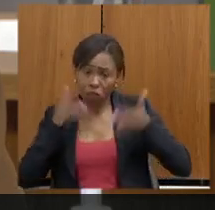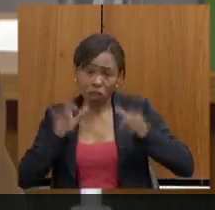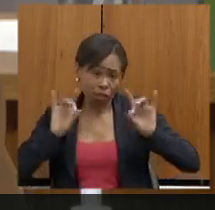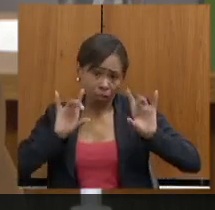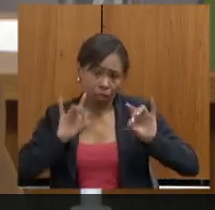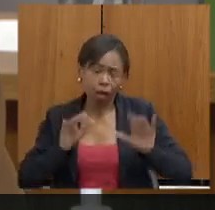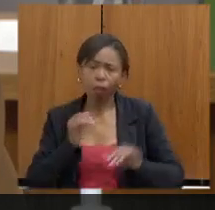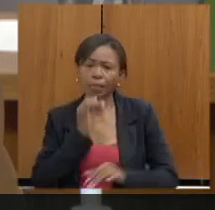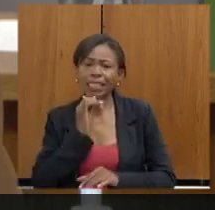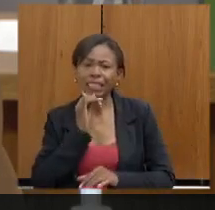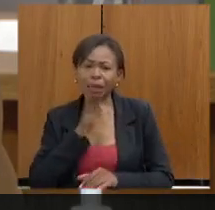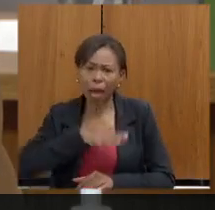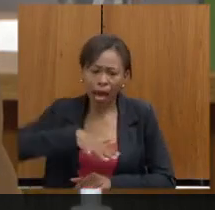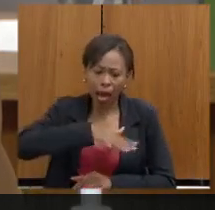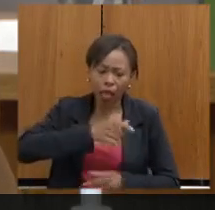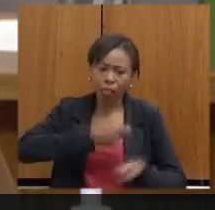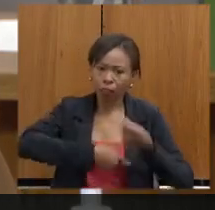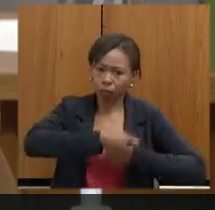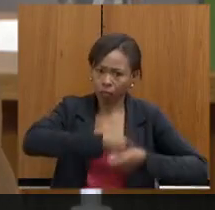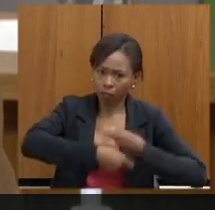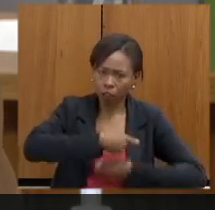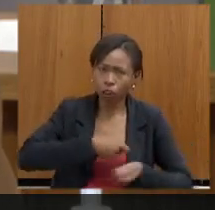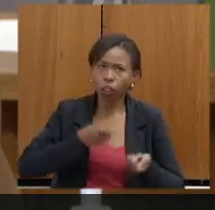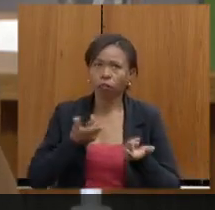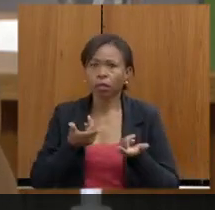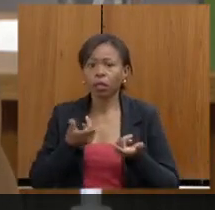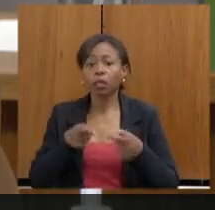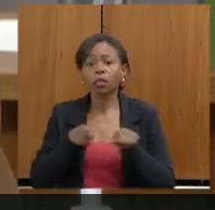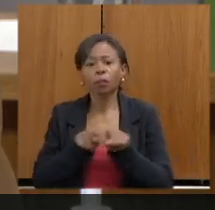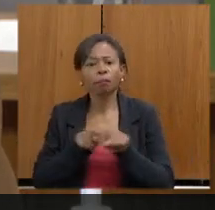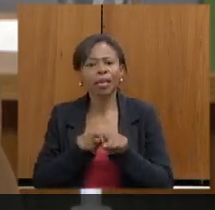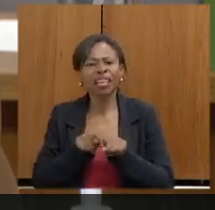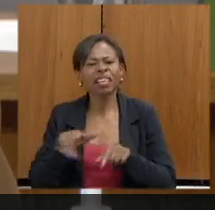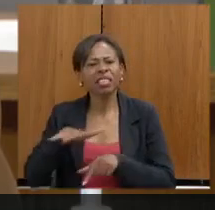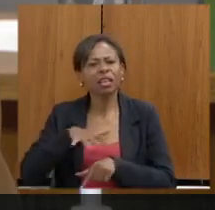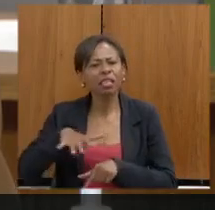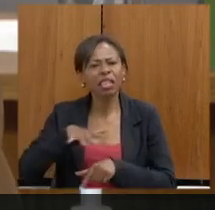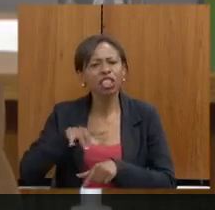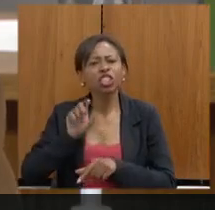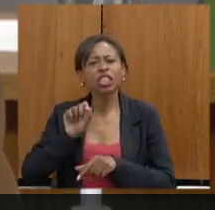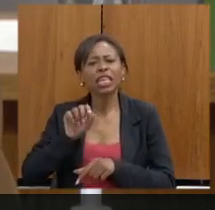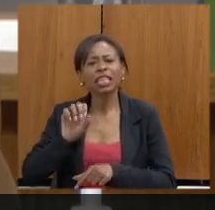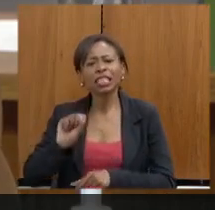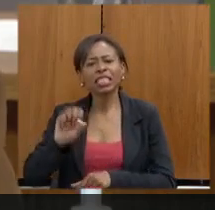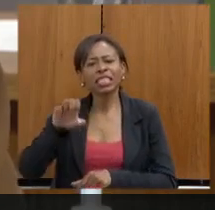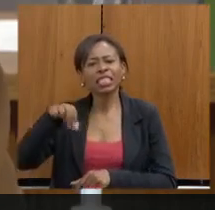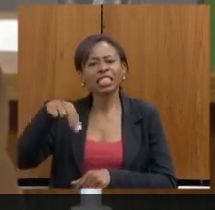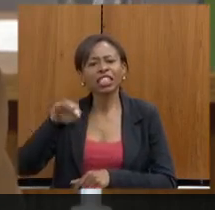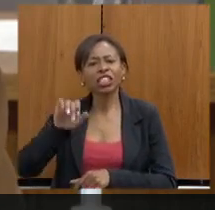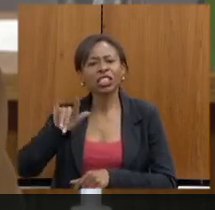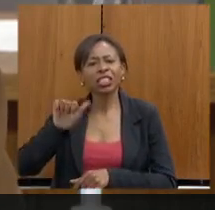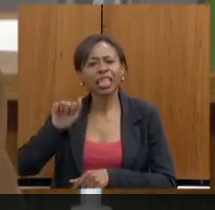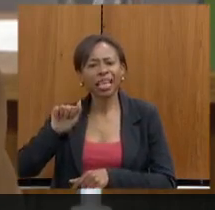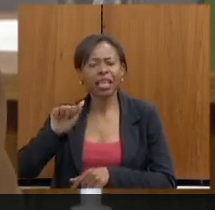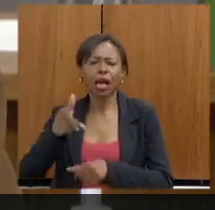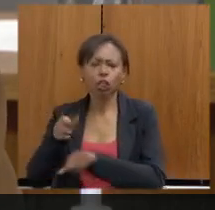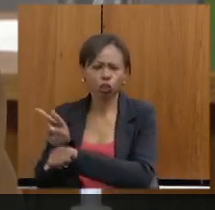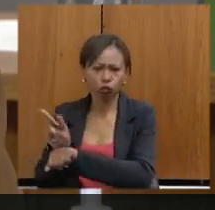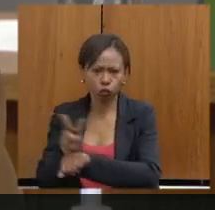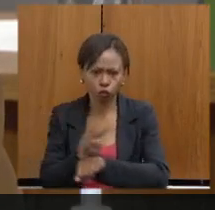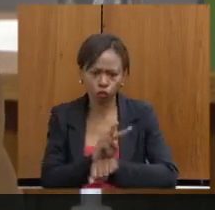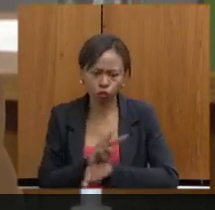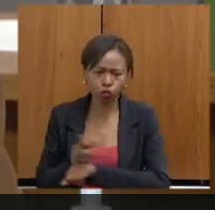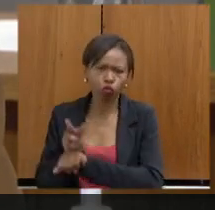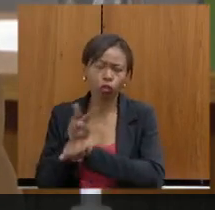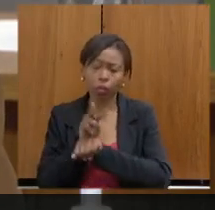na parte administrativa na parte ali às vezes de sentinela né de algumas questões de vigilância que poderia